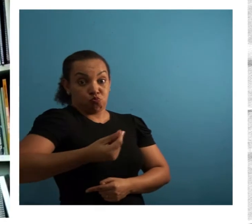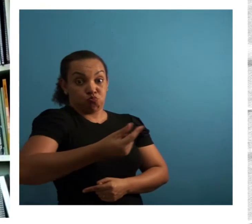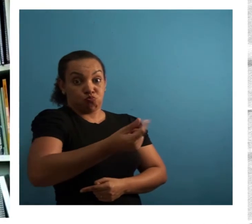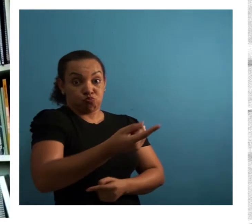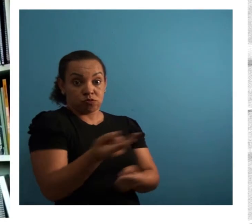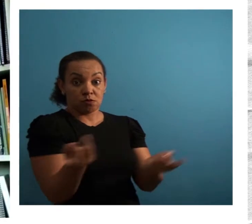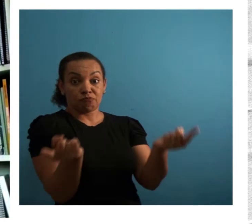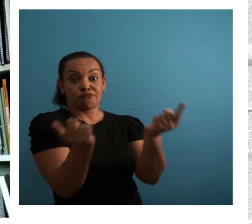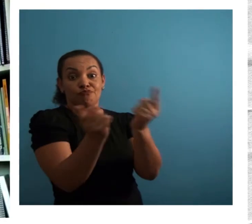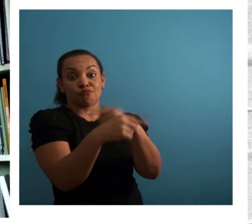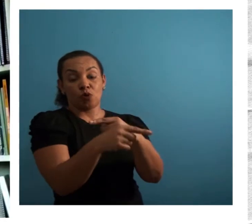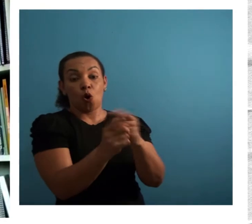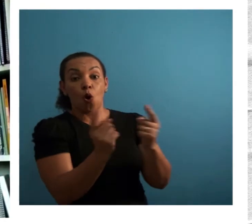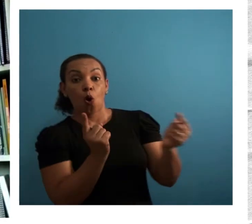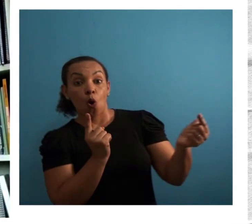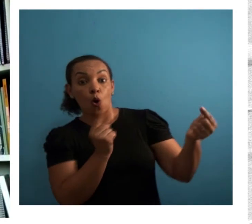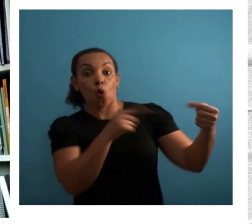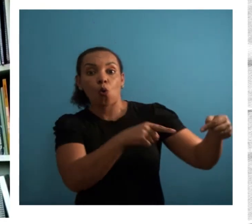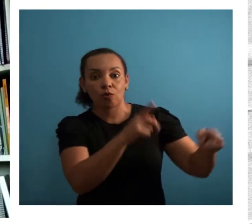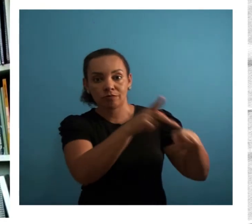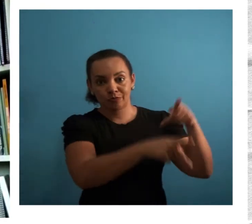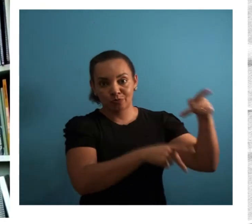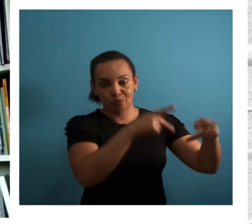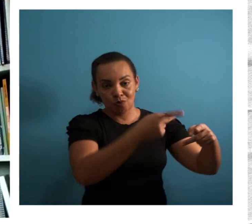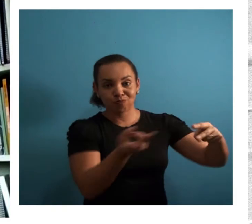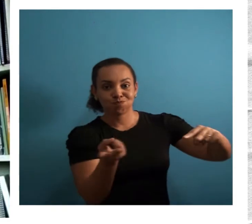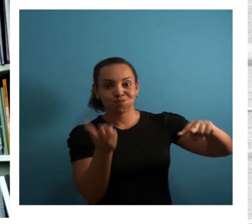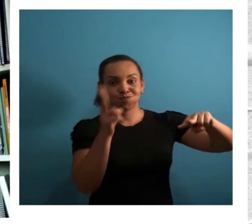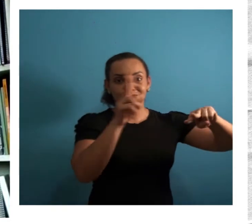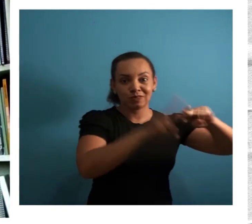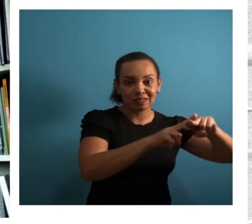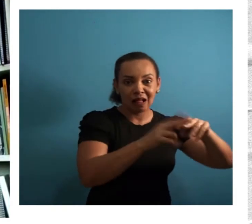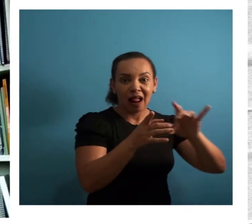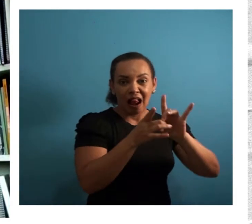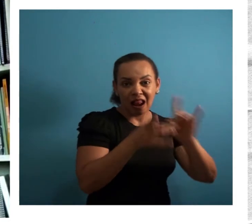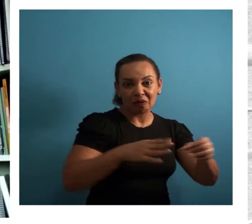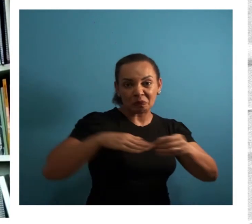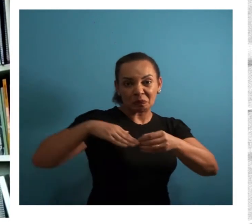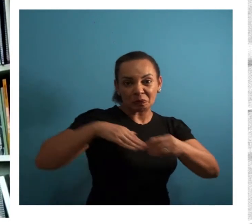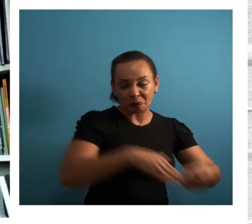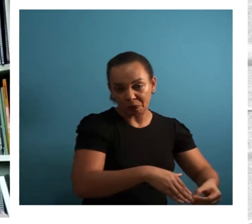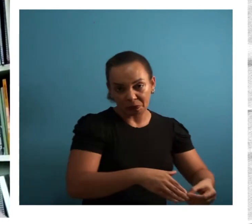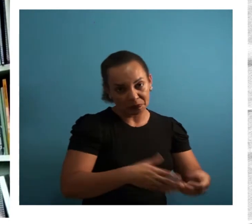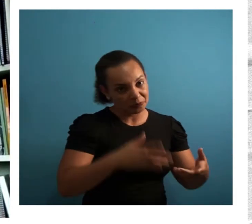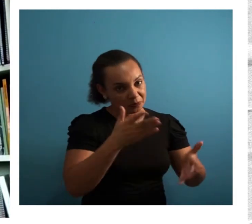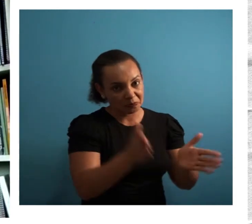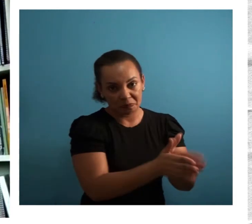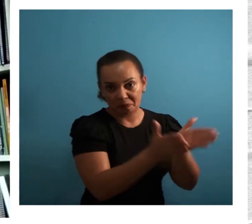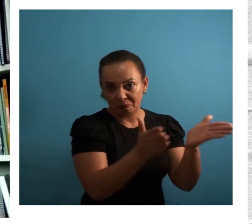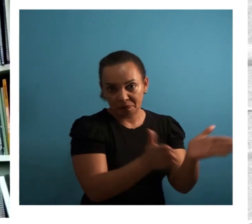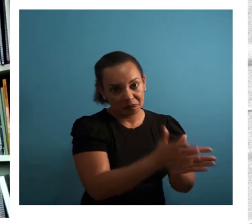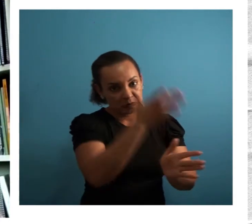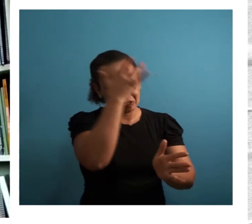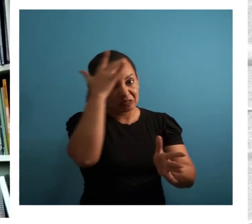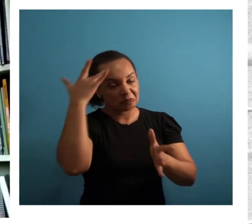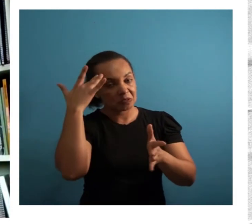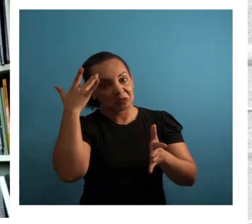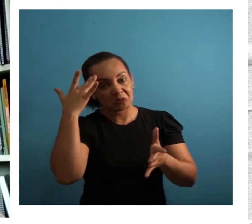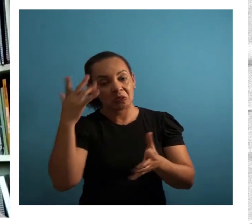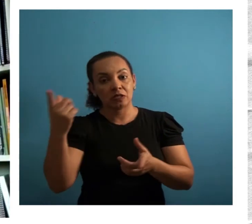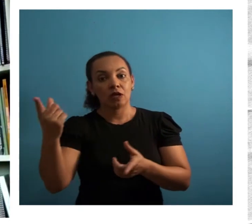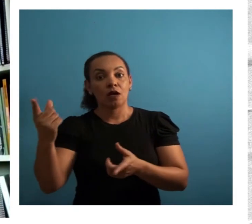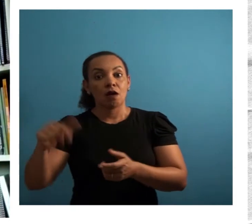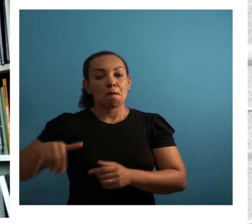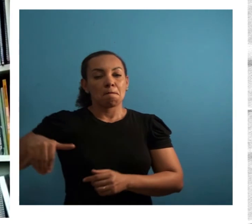instrumento de cerceamento da liberdade dos pobres e dos explorados para fazer com que os capitalistas acumulem